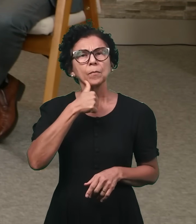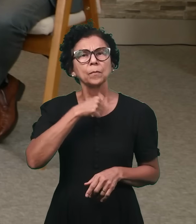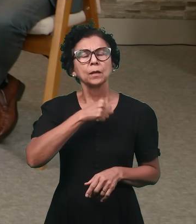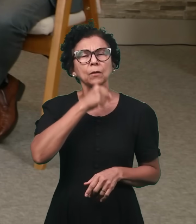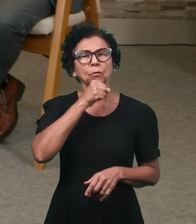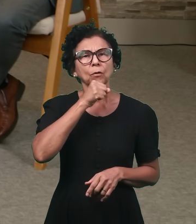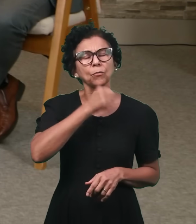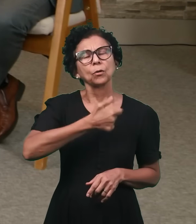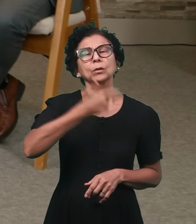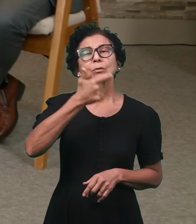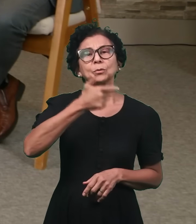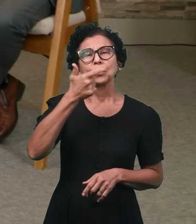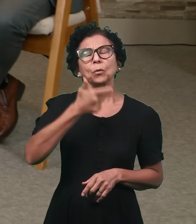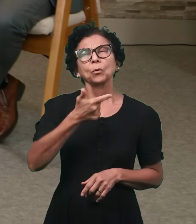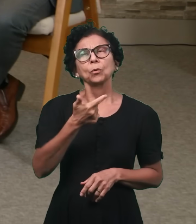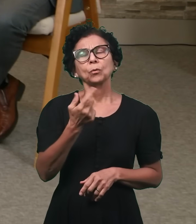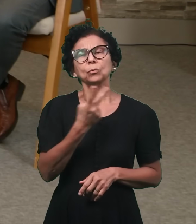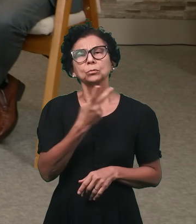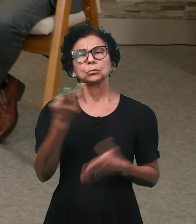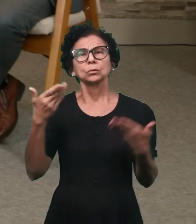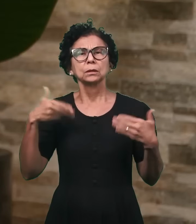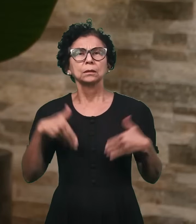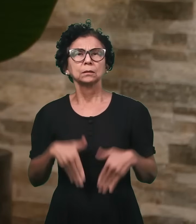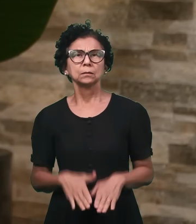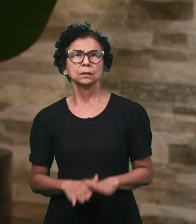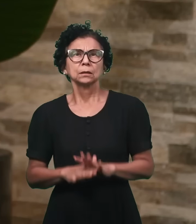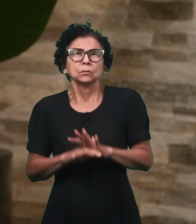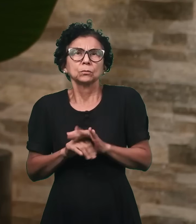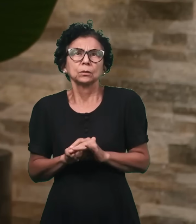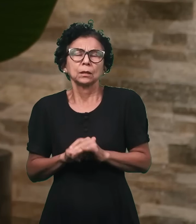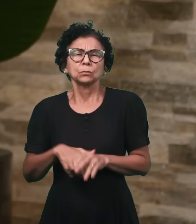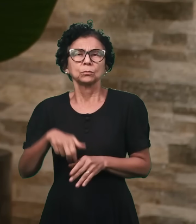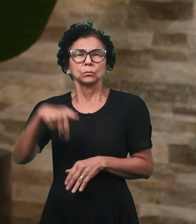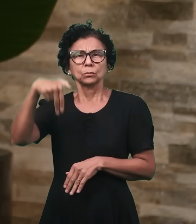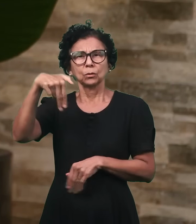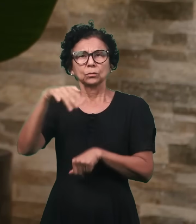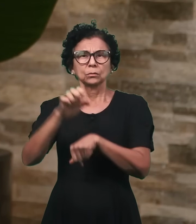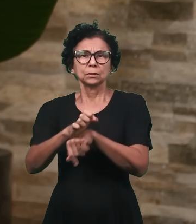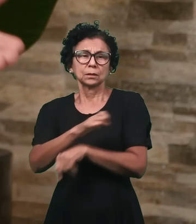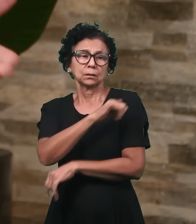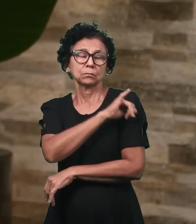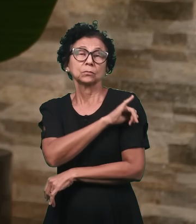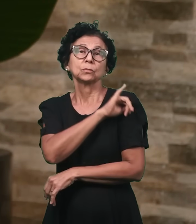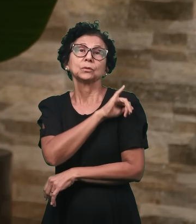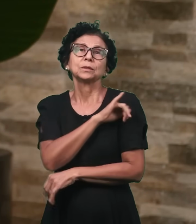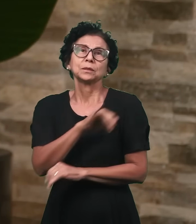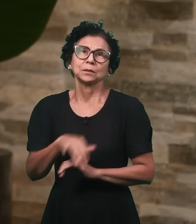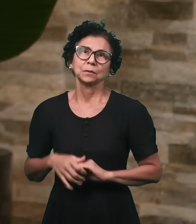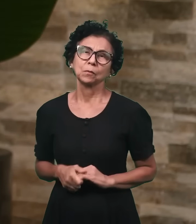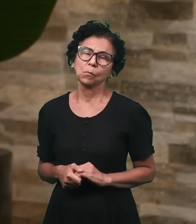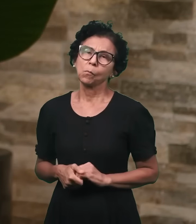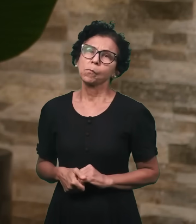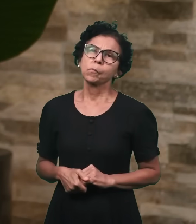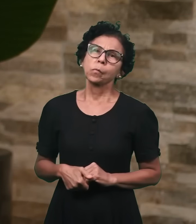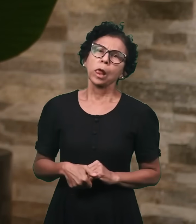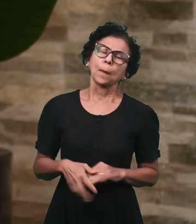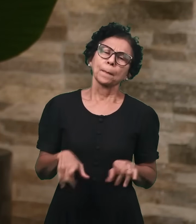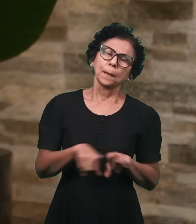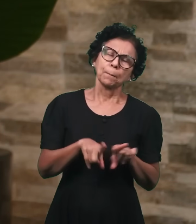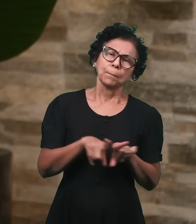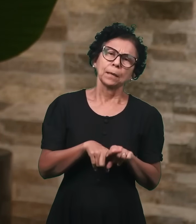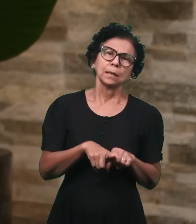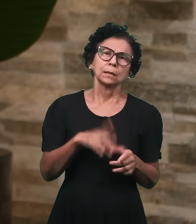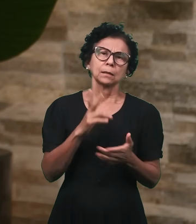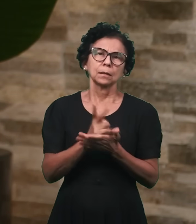naturais, o meu bisavô natural de Bom Jesus, Tabapuana, norte do estado do Rio de Janeiro, a mesma cidade do pastor Gideuti, nosso saudoso